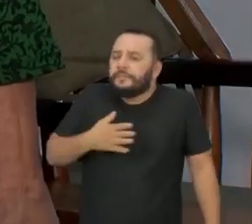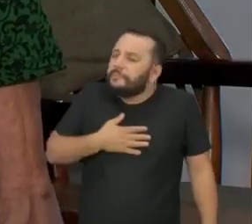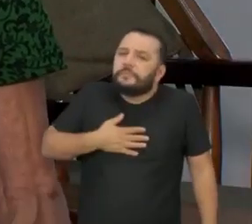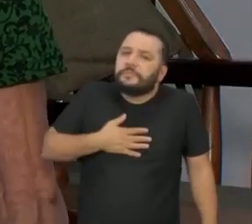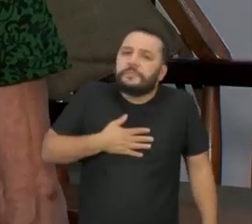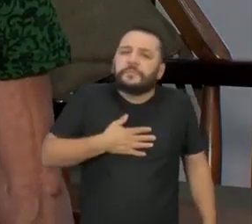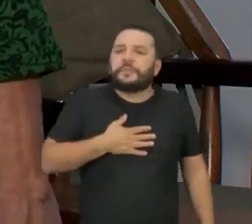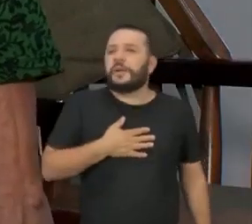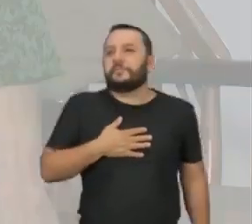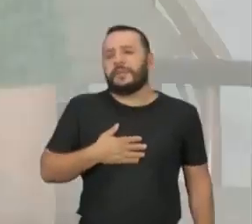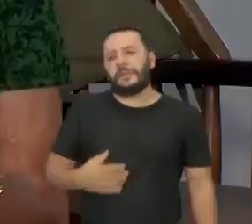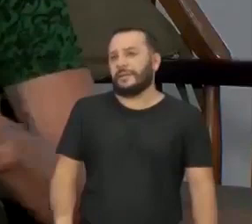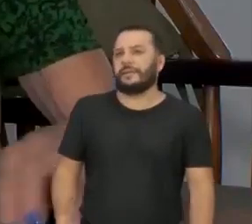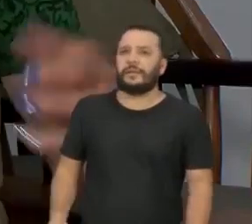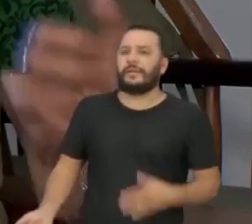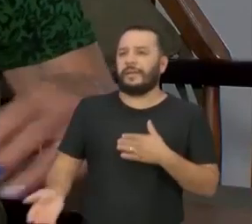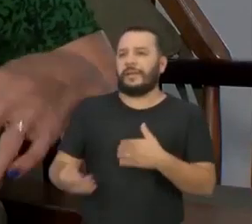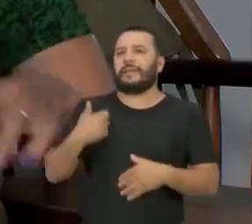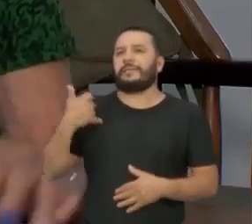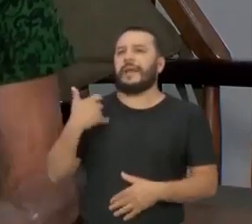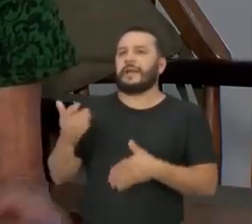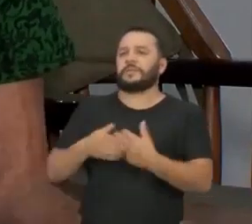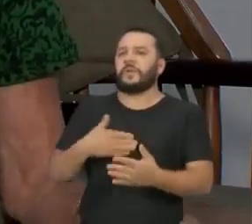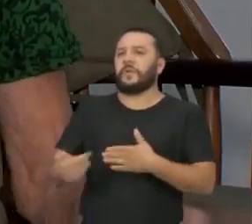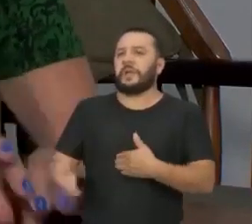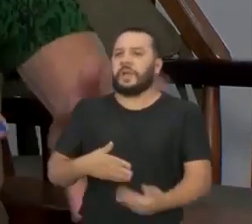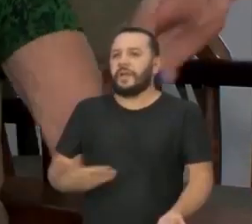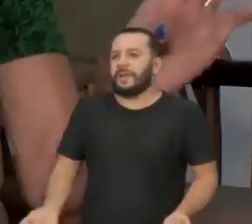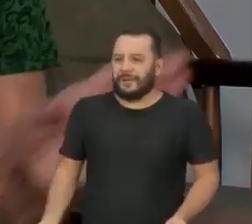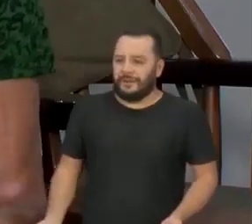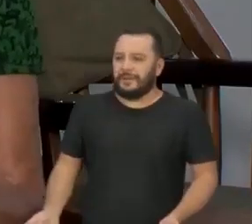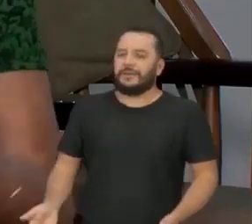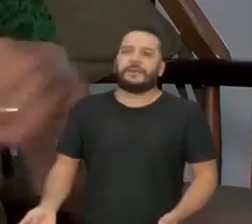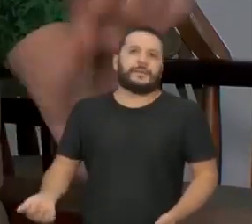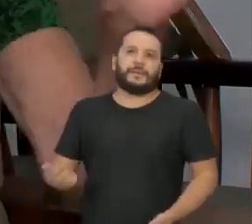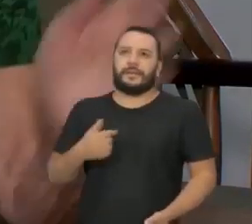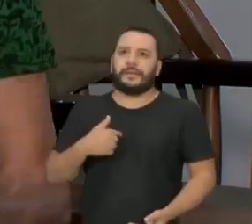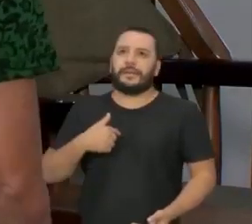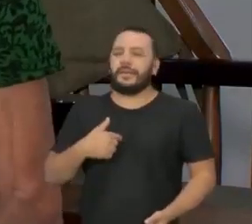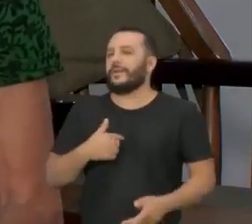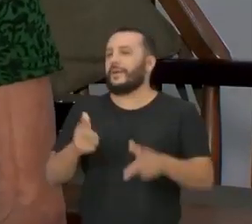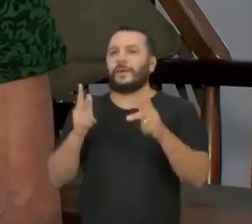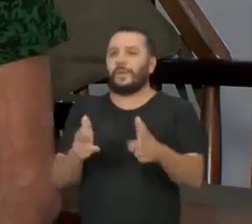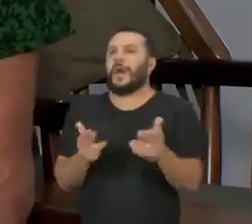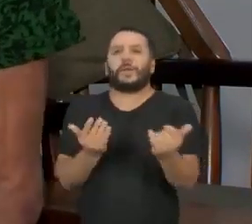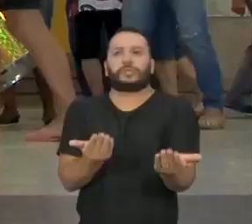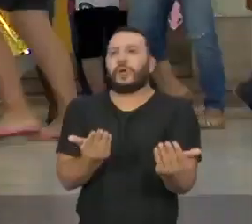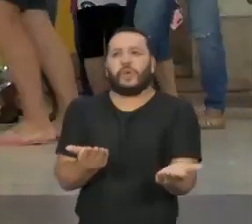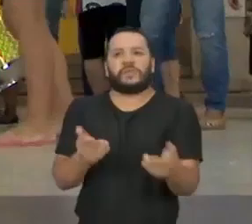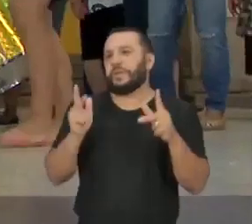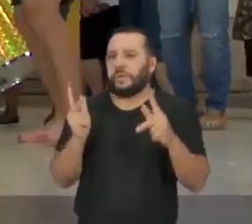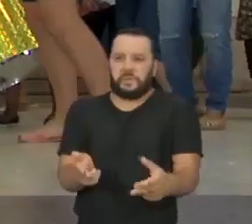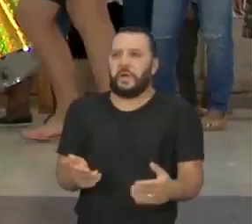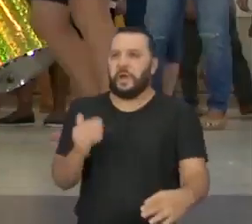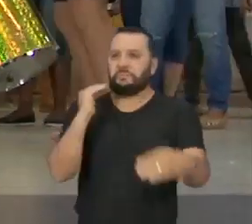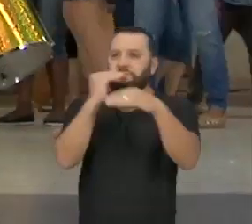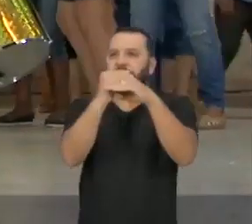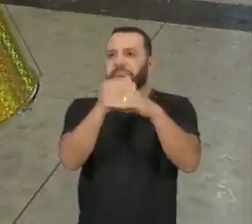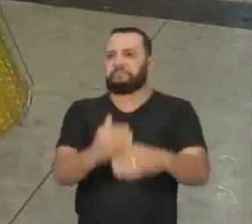não tem a idade que eu tenho. Eu fico assim, parece que eu tô igual a eles lá, que é mais novo.